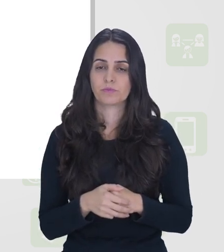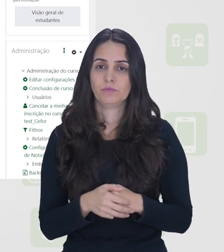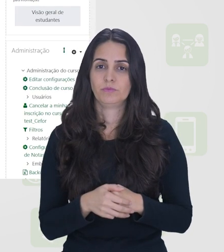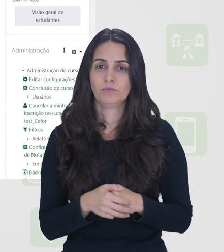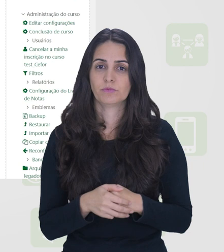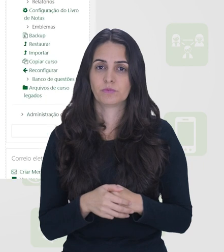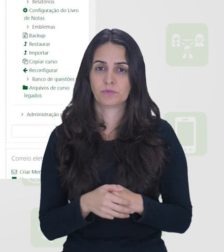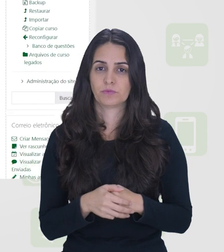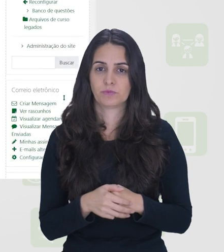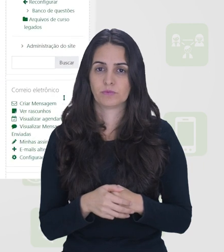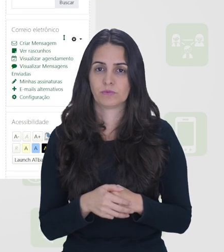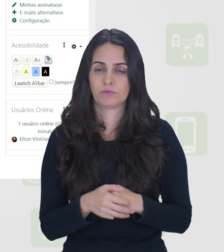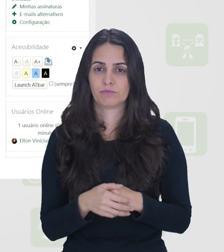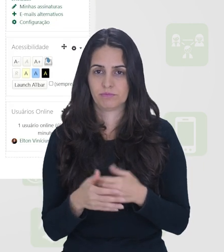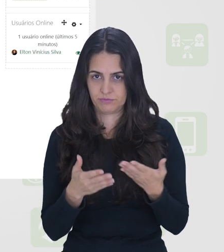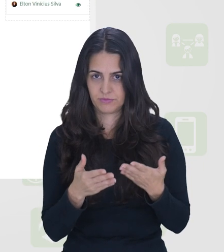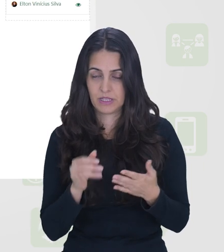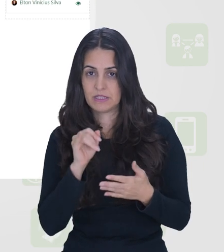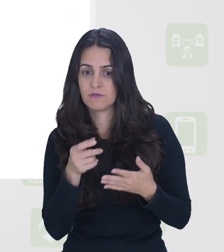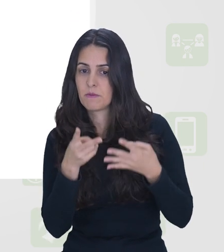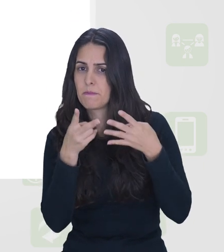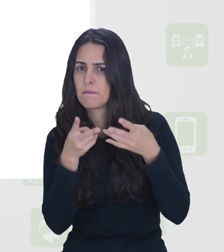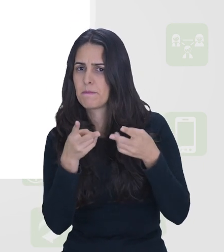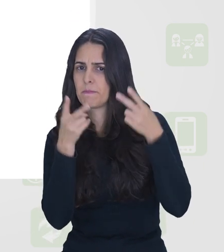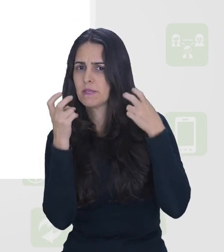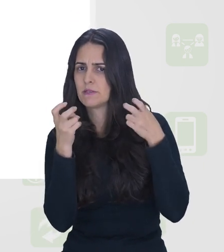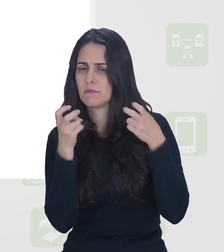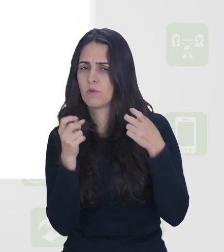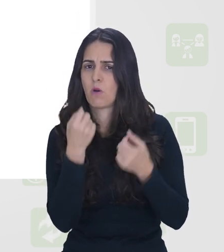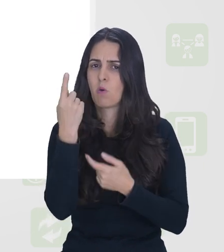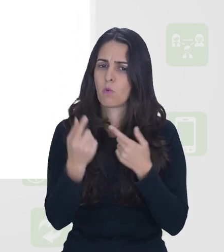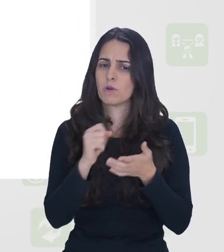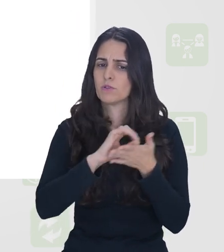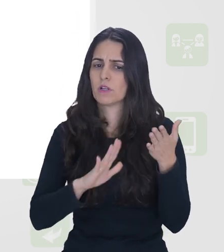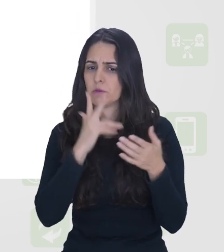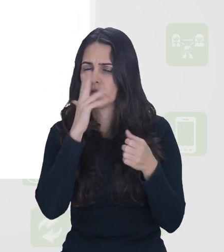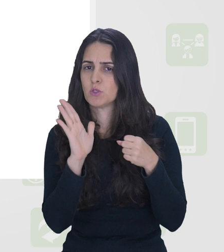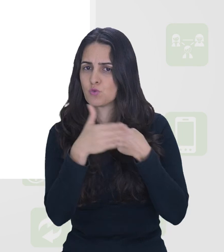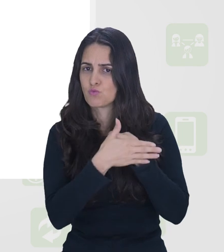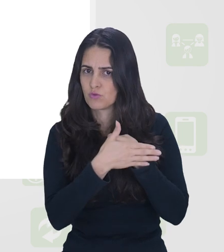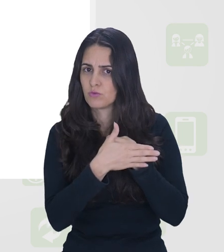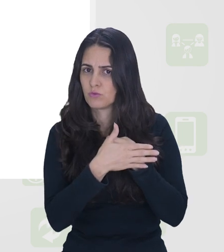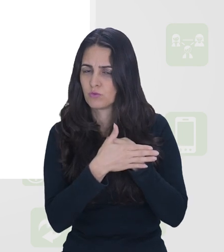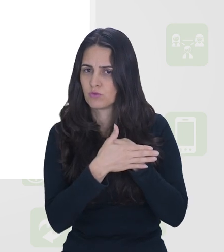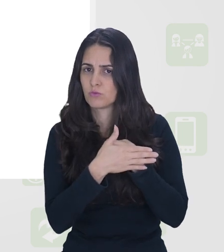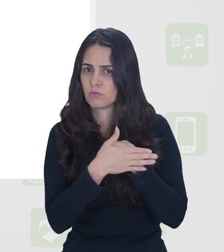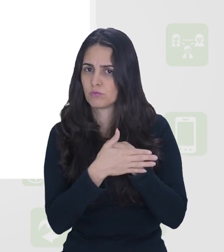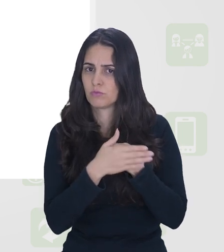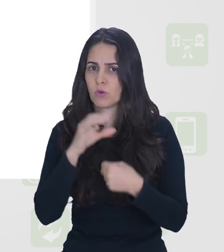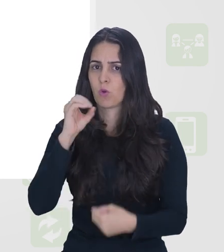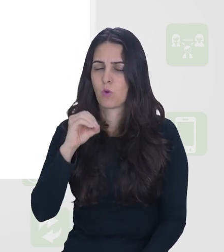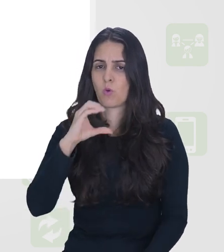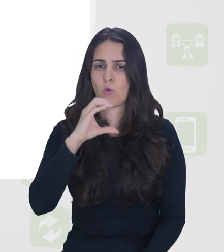cima E aí caso alguma atividade não esteja visível ela vai estar com o botão eu vou mostrar